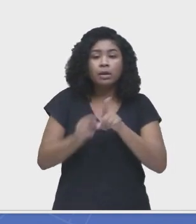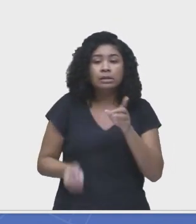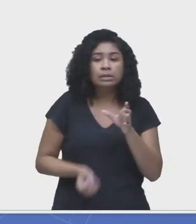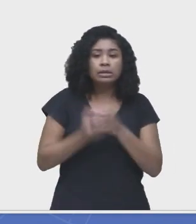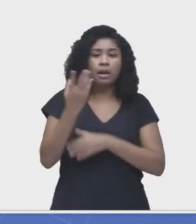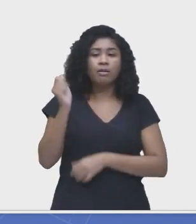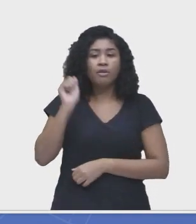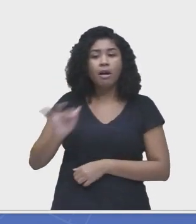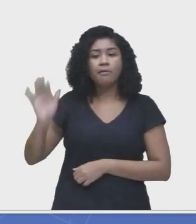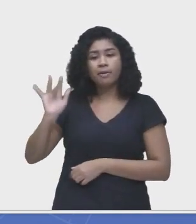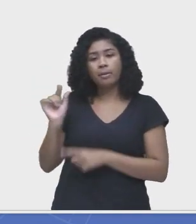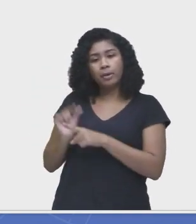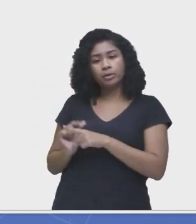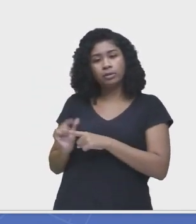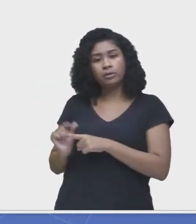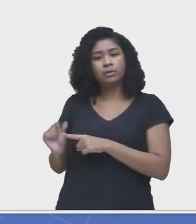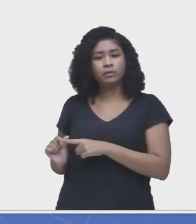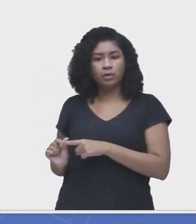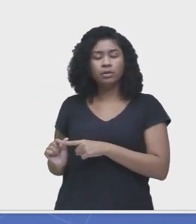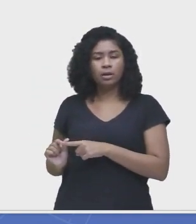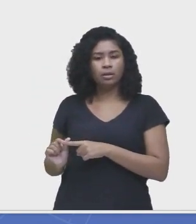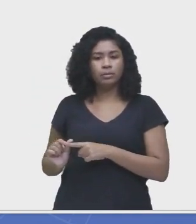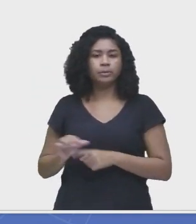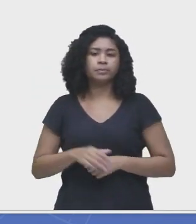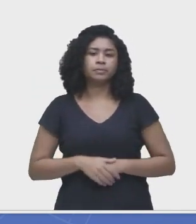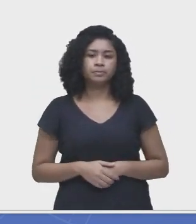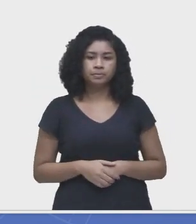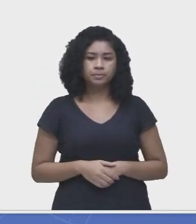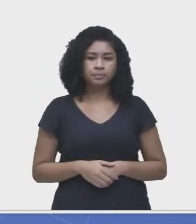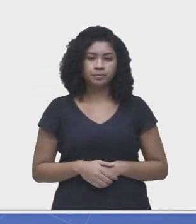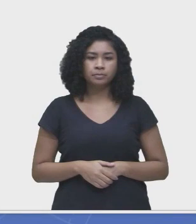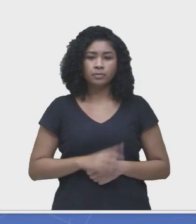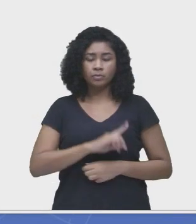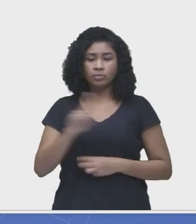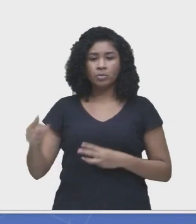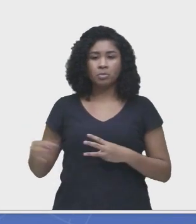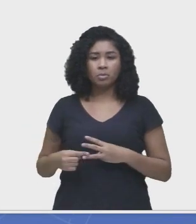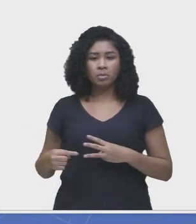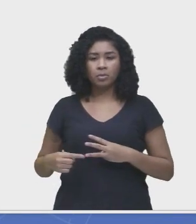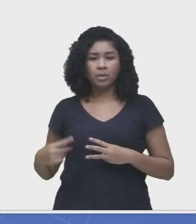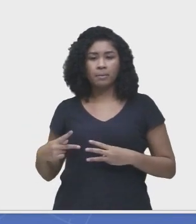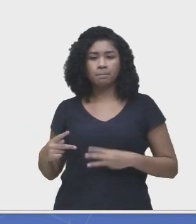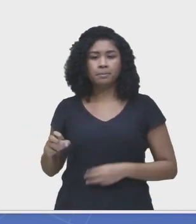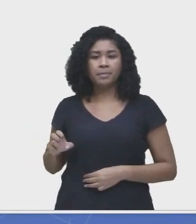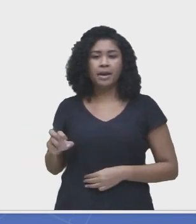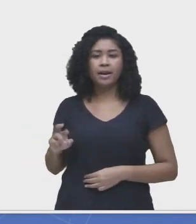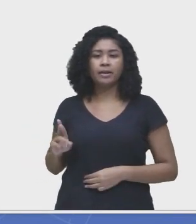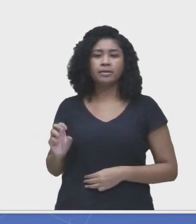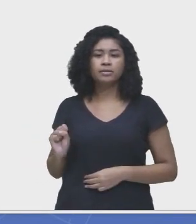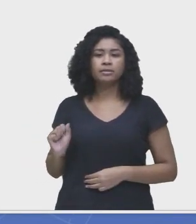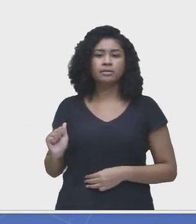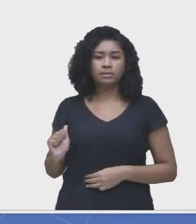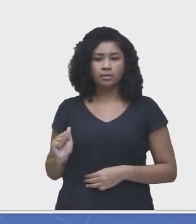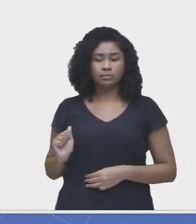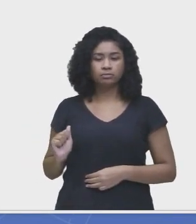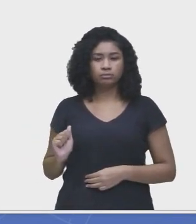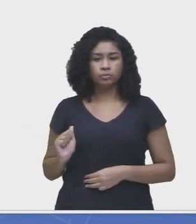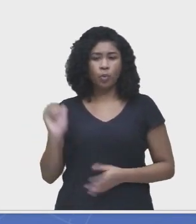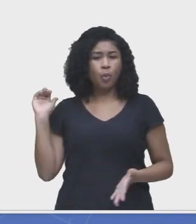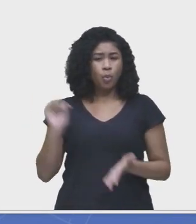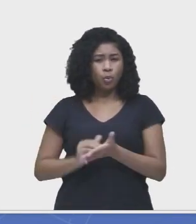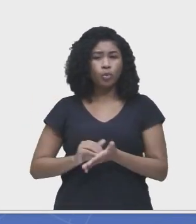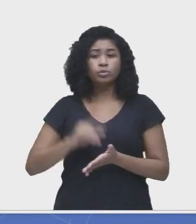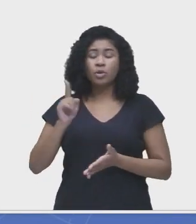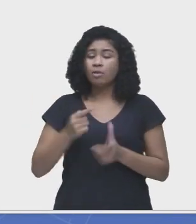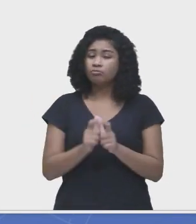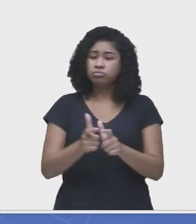inspirar esse que nós temos hoje, tá bom? E por último, vocês viram os persas, um dos grandes impérios do mundo antigo, tá